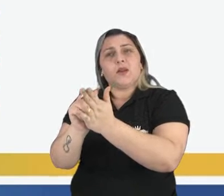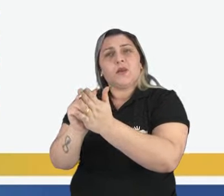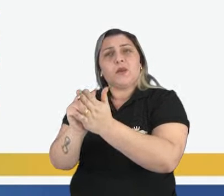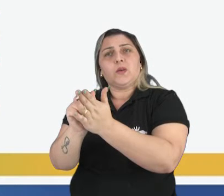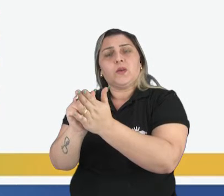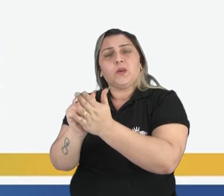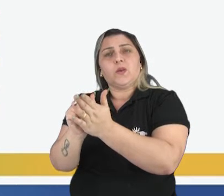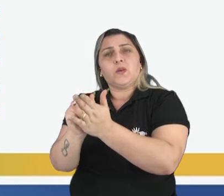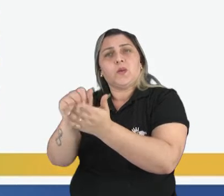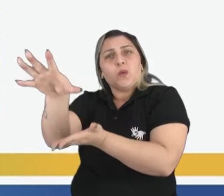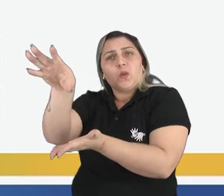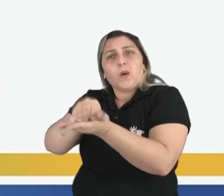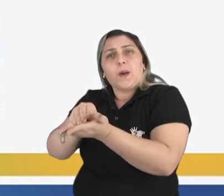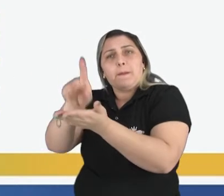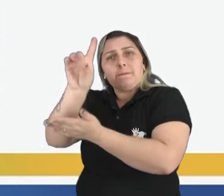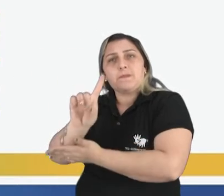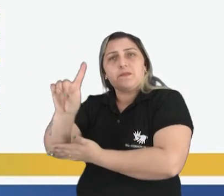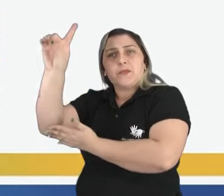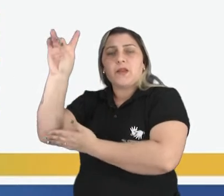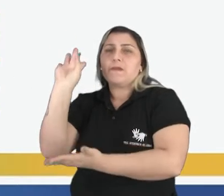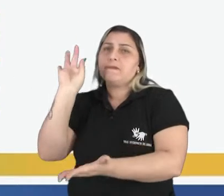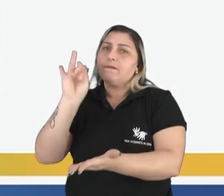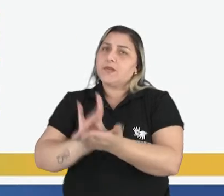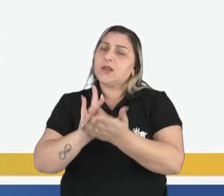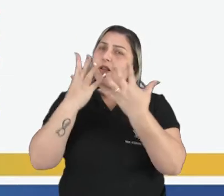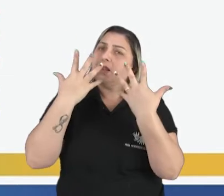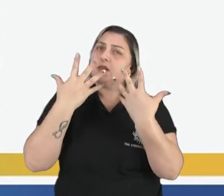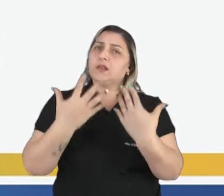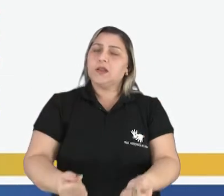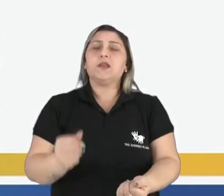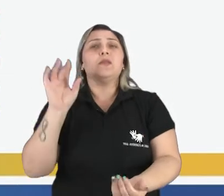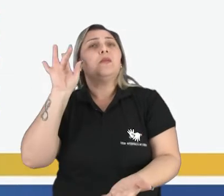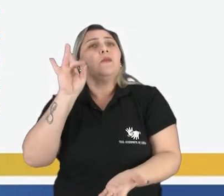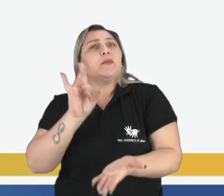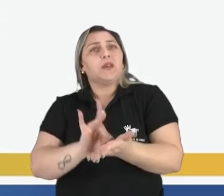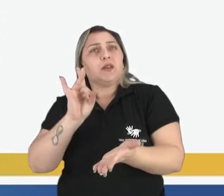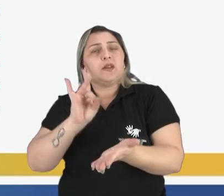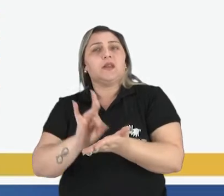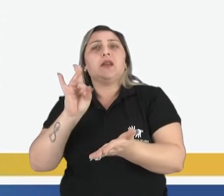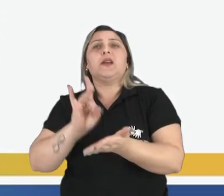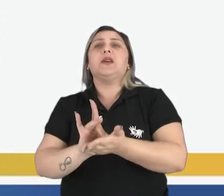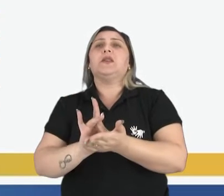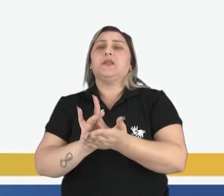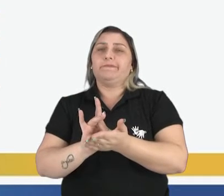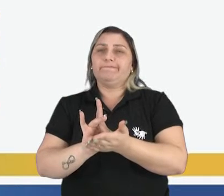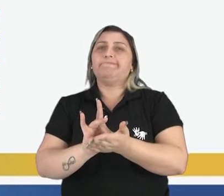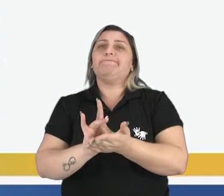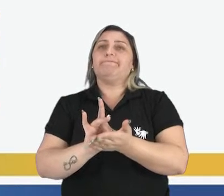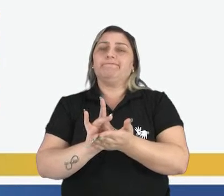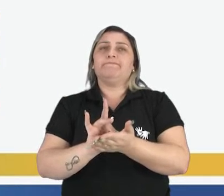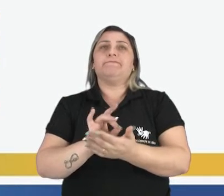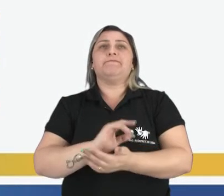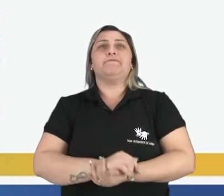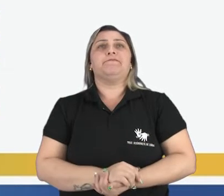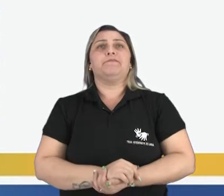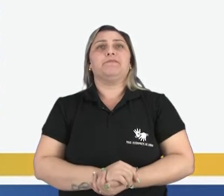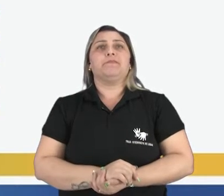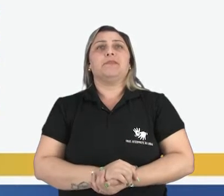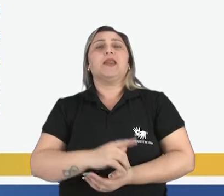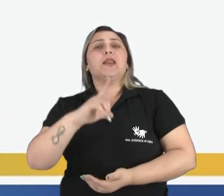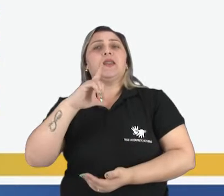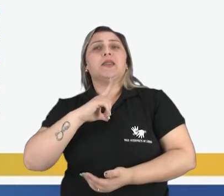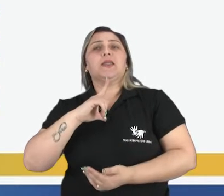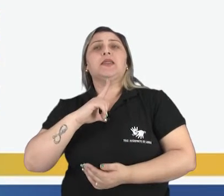divina, né? Devido por isso ser realmente aceitos como verdades absolutas e incontestáveis. Daí